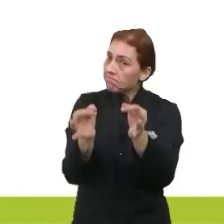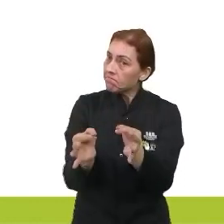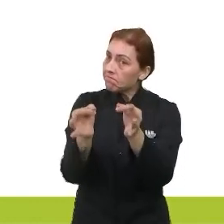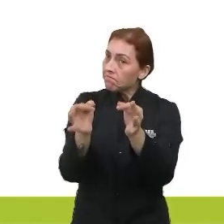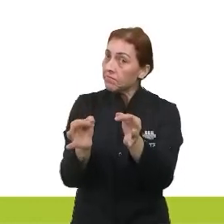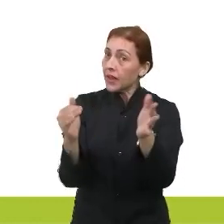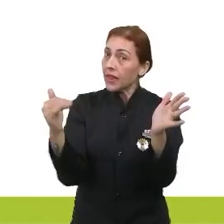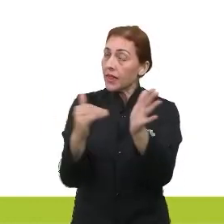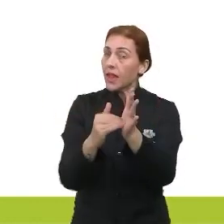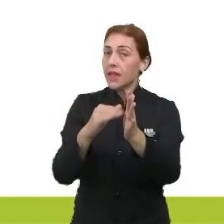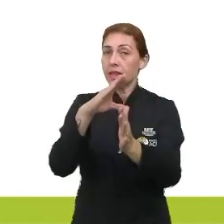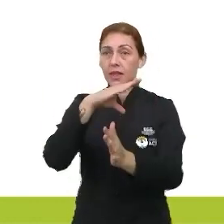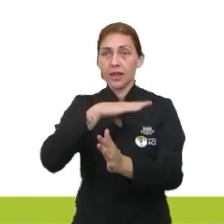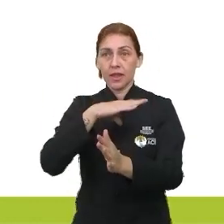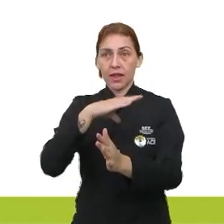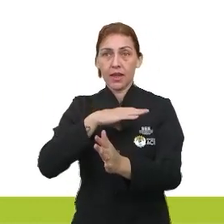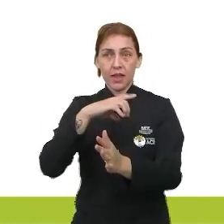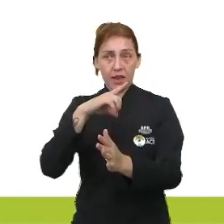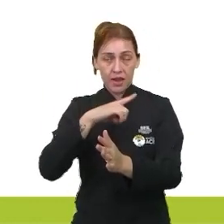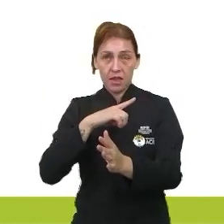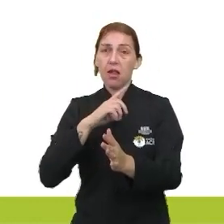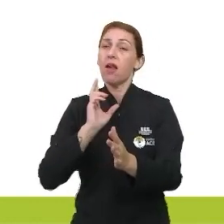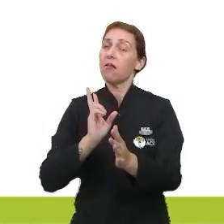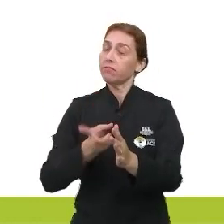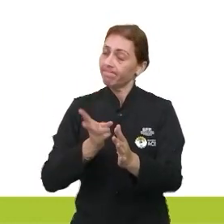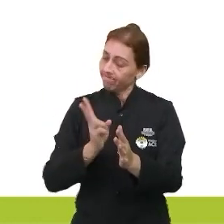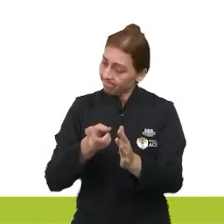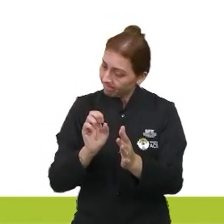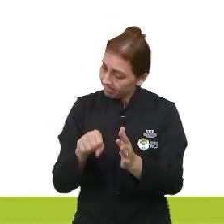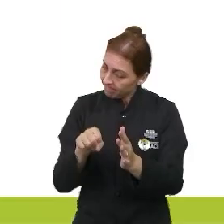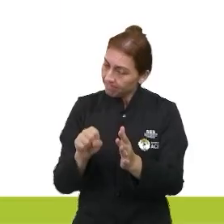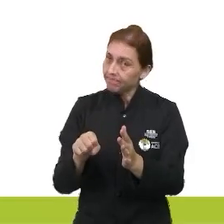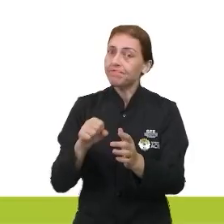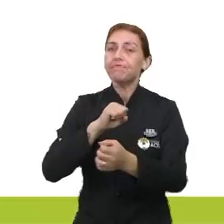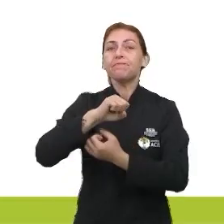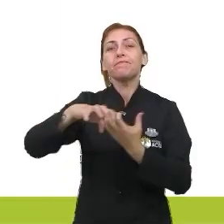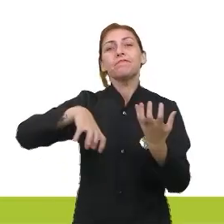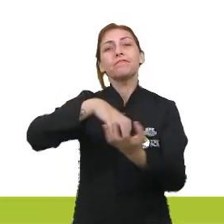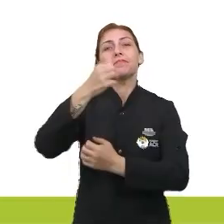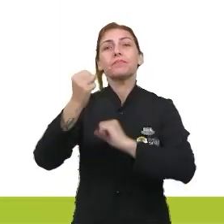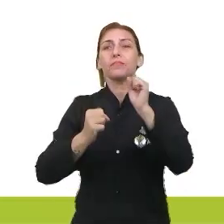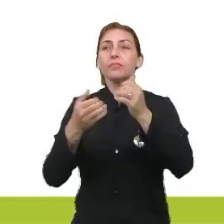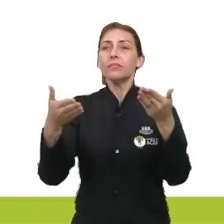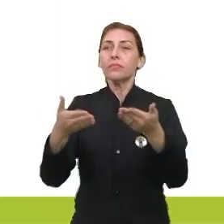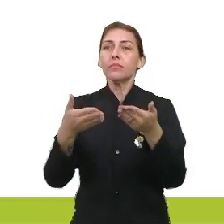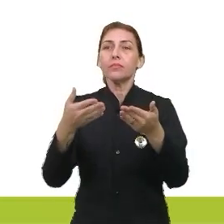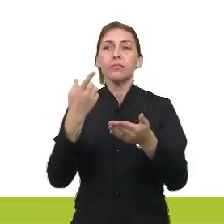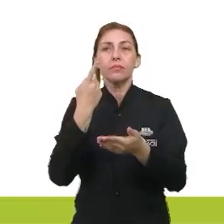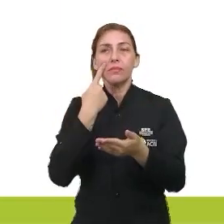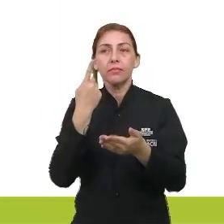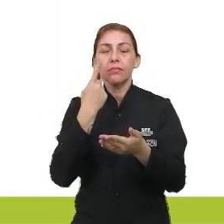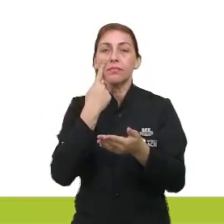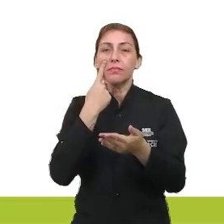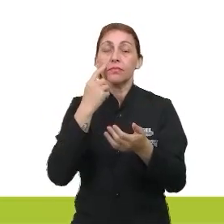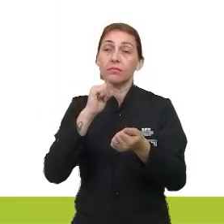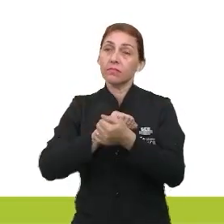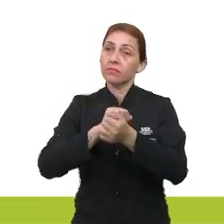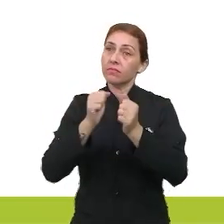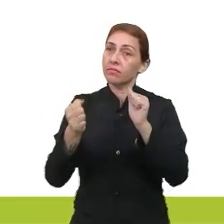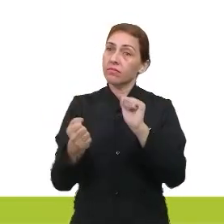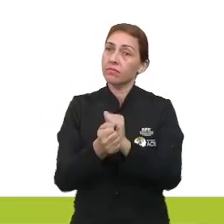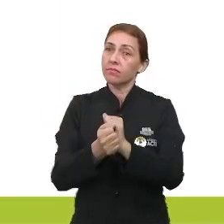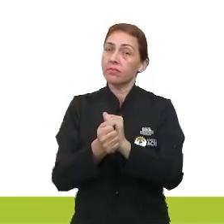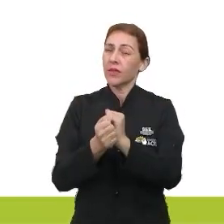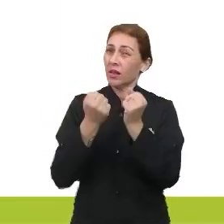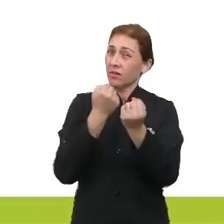até cidades. Teve isso mesmo, gente, na Revolução Industrial. Agora olha o restante. Associado ao